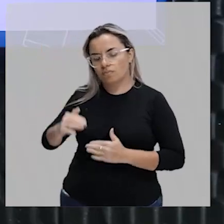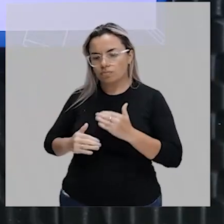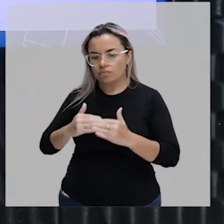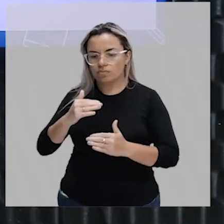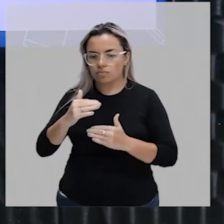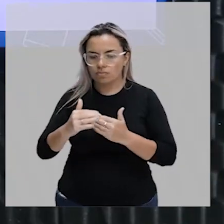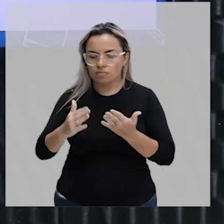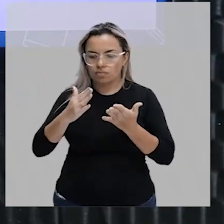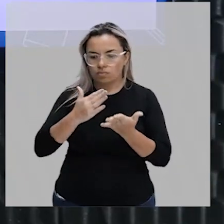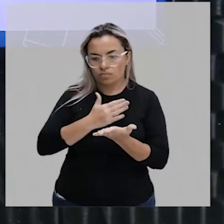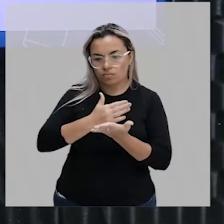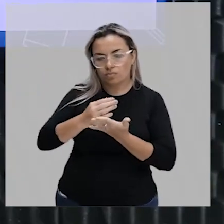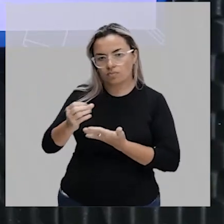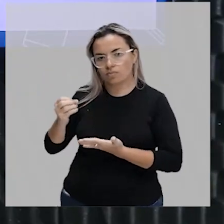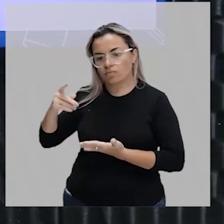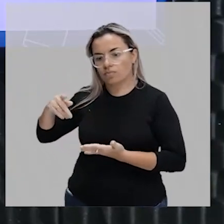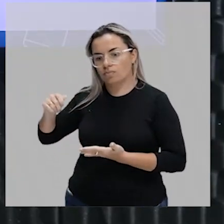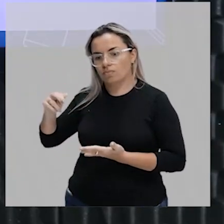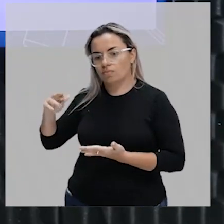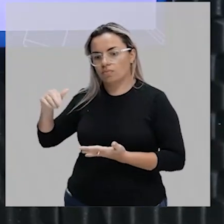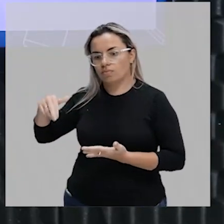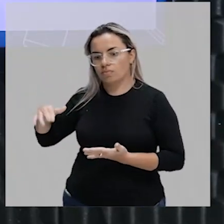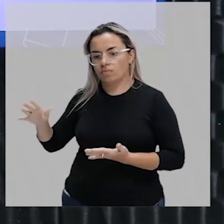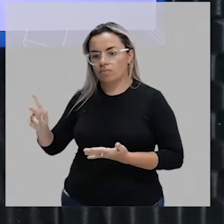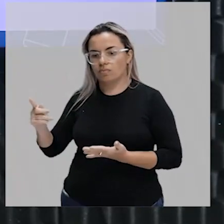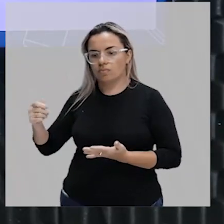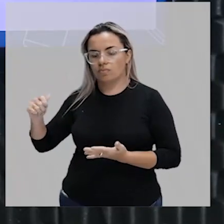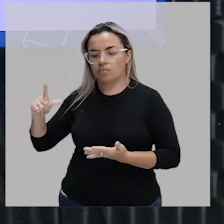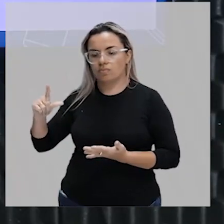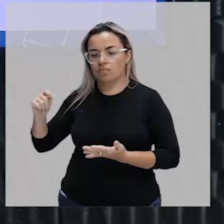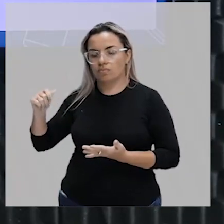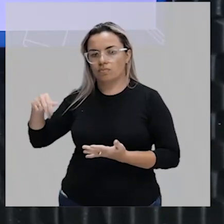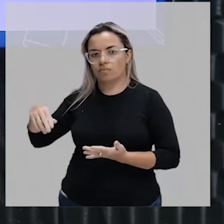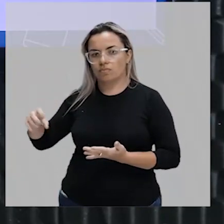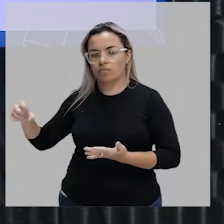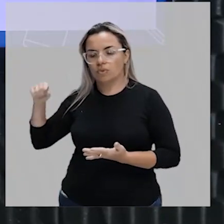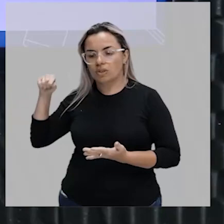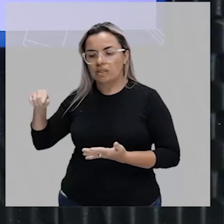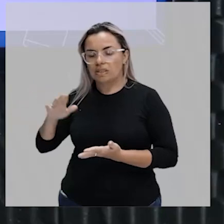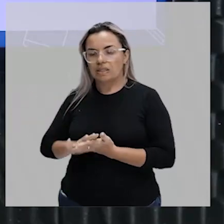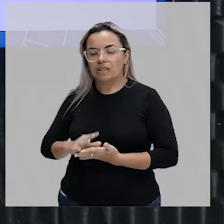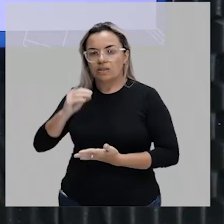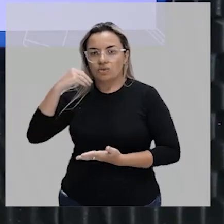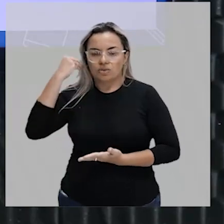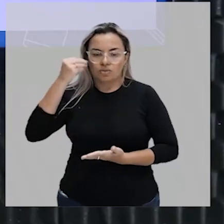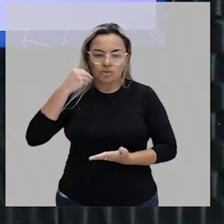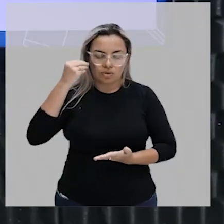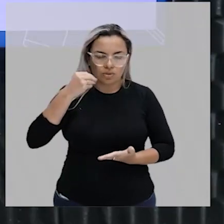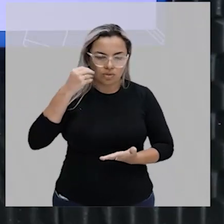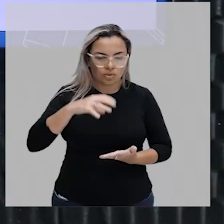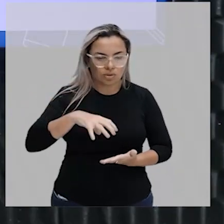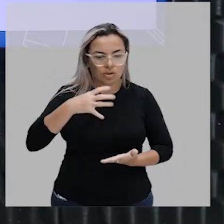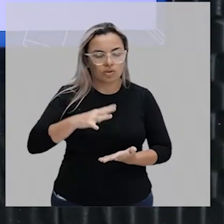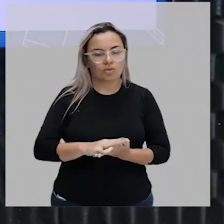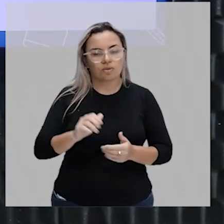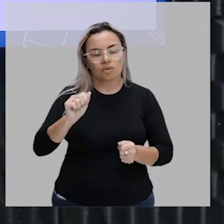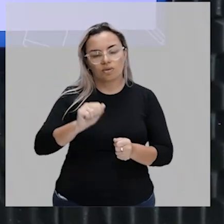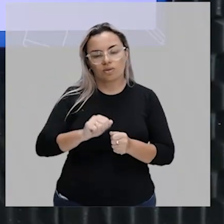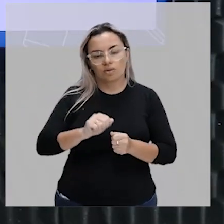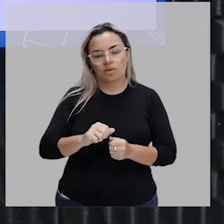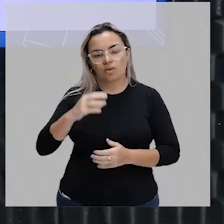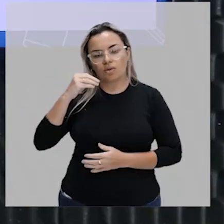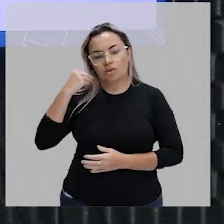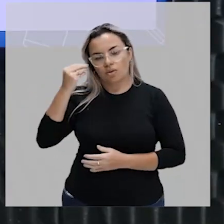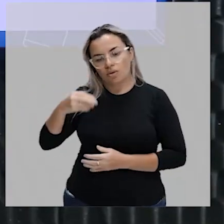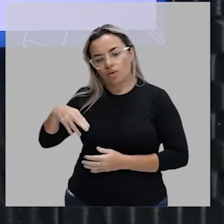por Oparin-Haldane e a tentativa de simular essas condições foi feita pelo experimento